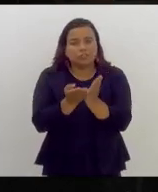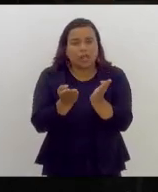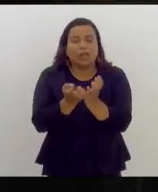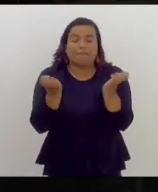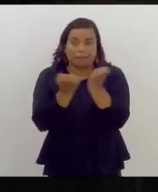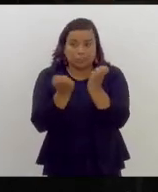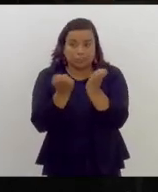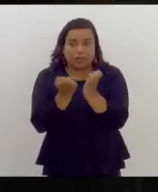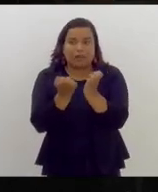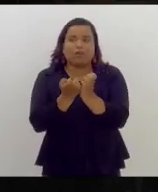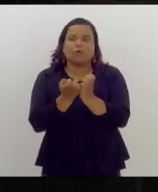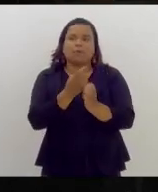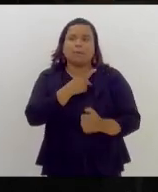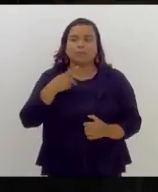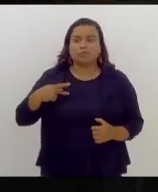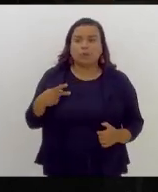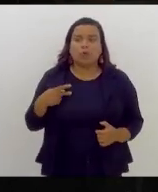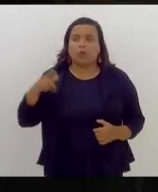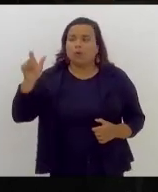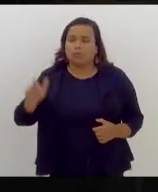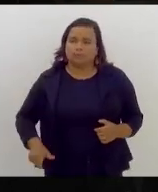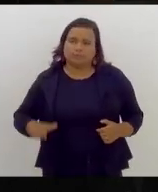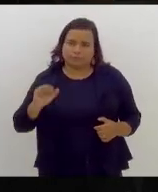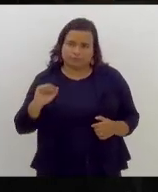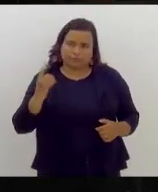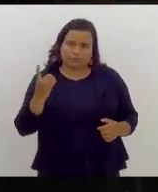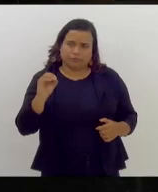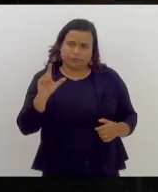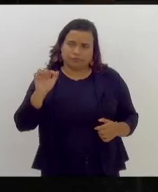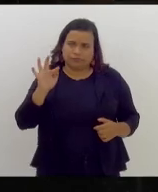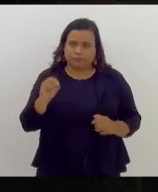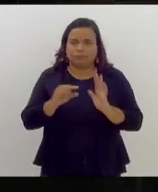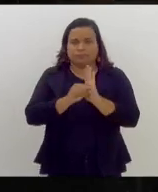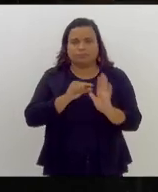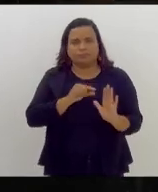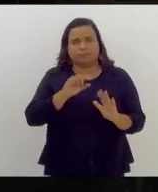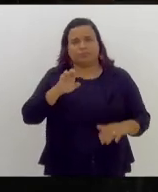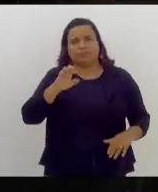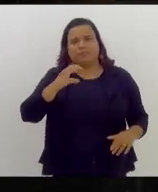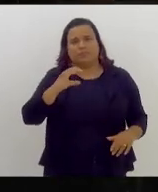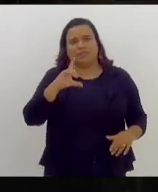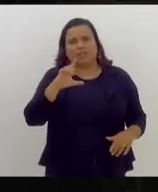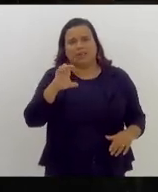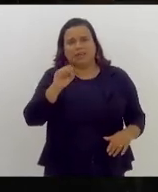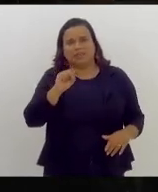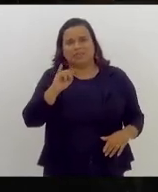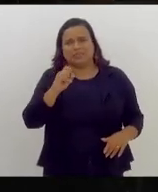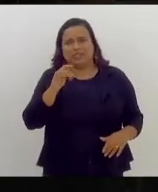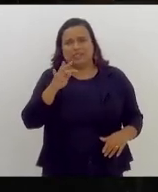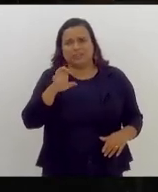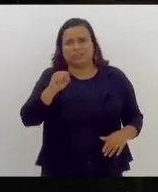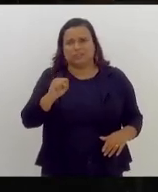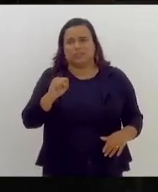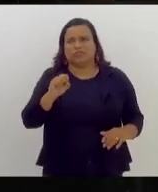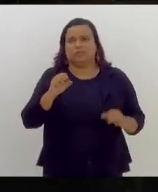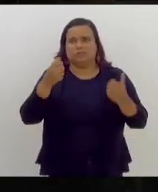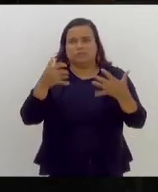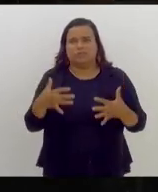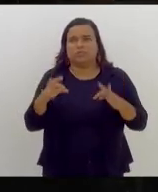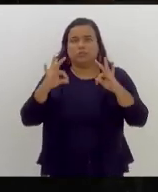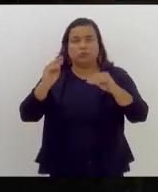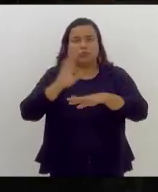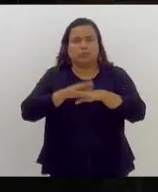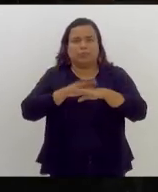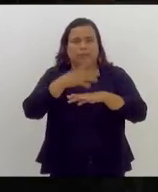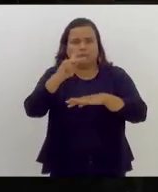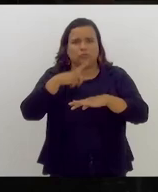pastor, Adolfo, um versículo bíblico em Eclesiastes diz: tudo quanto te vier a mão para